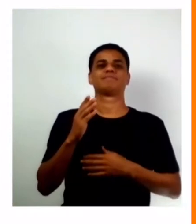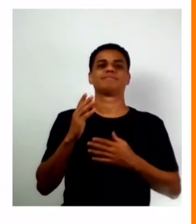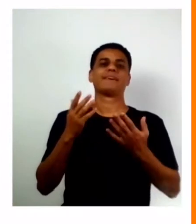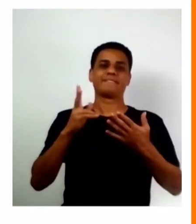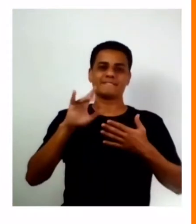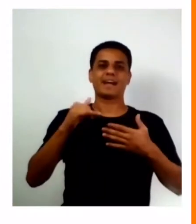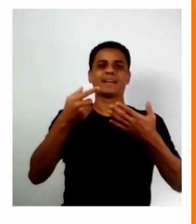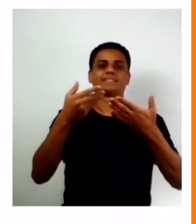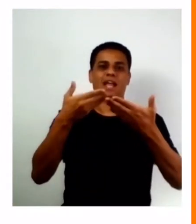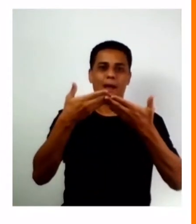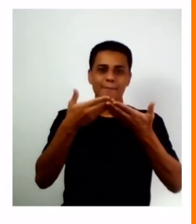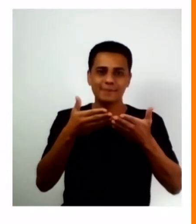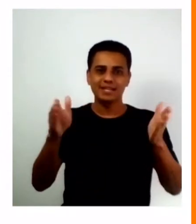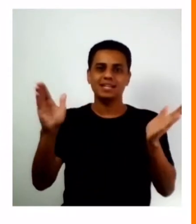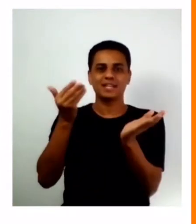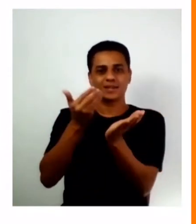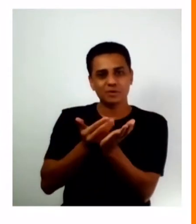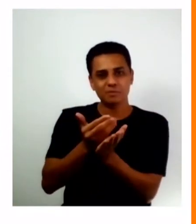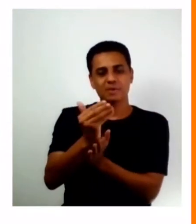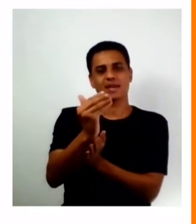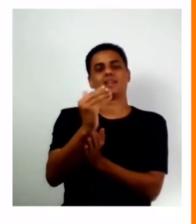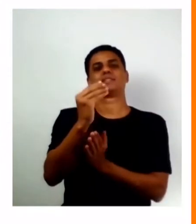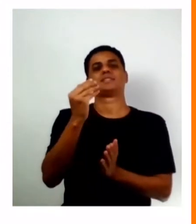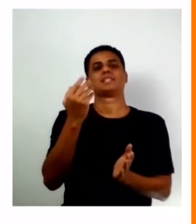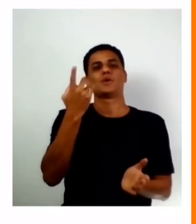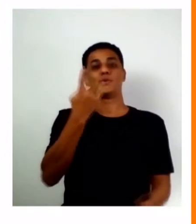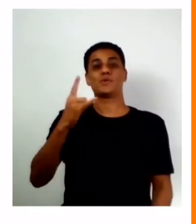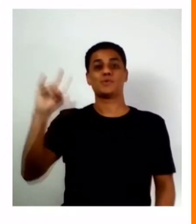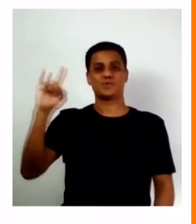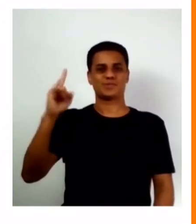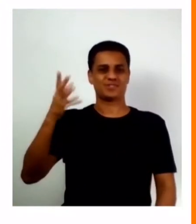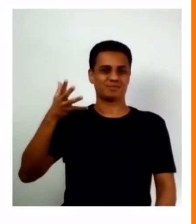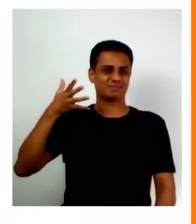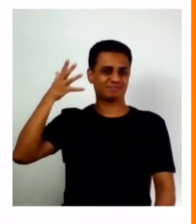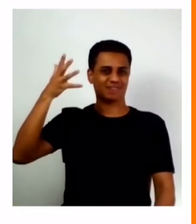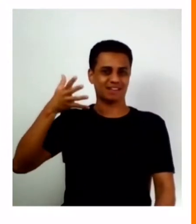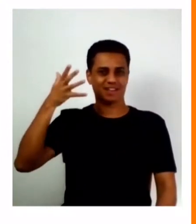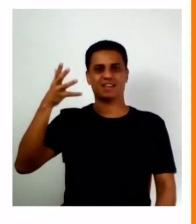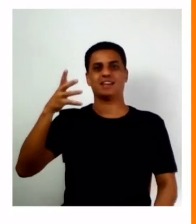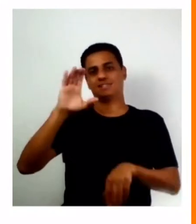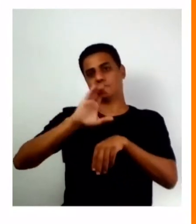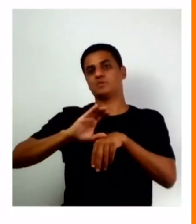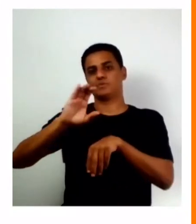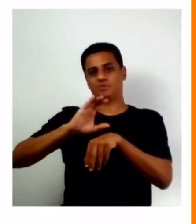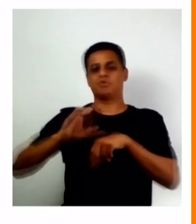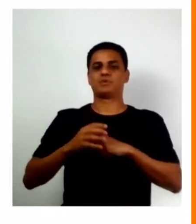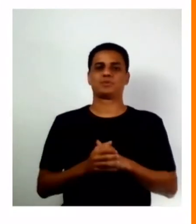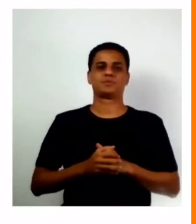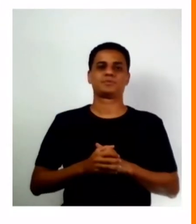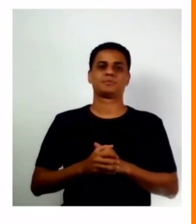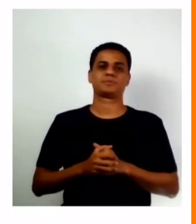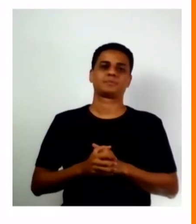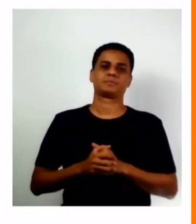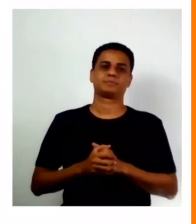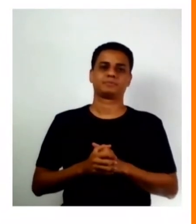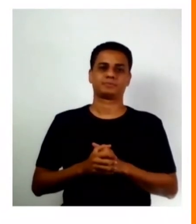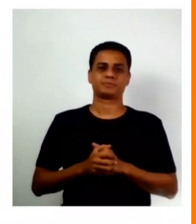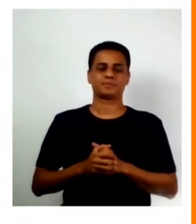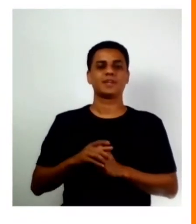e, apesar das circunstâncias que nos encontramos,